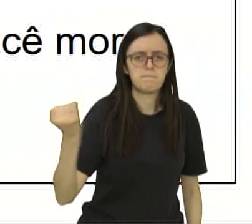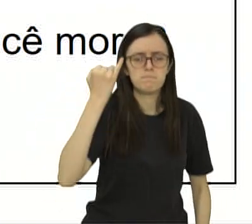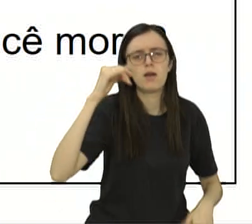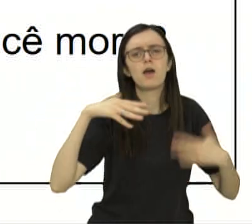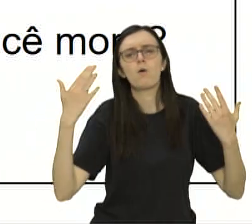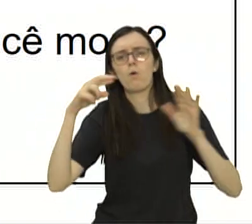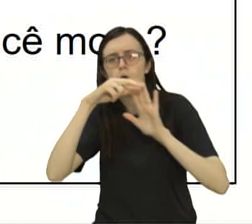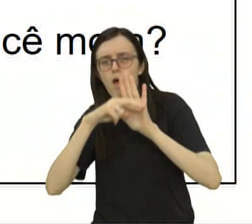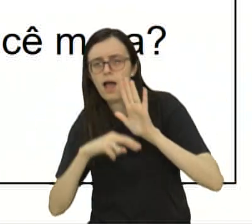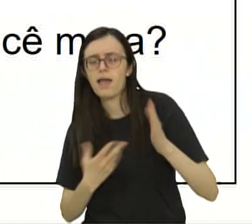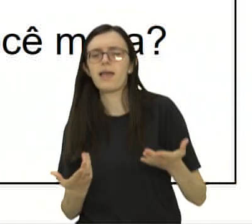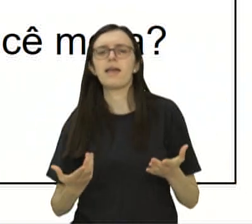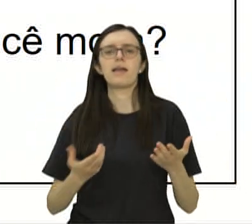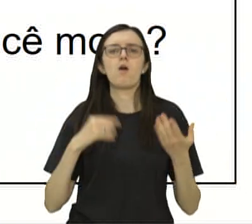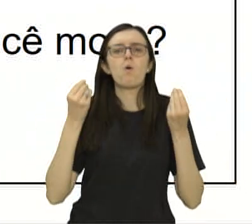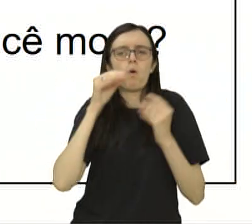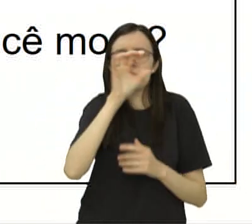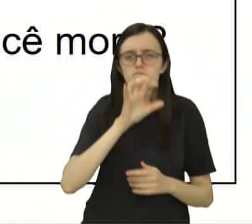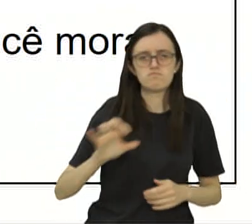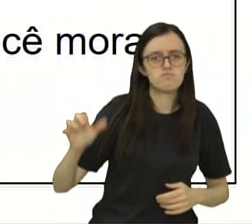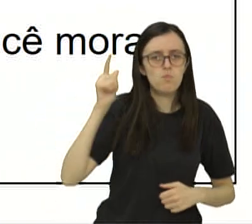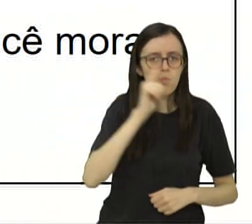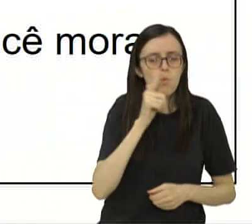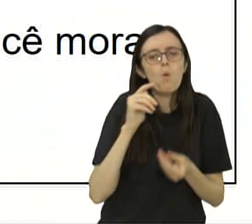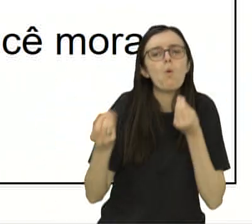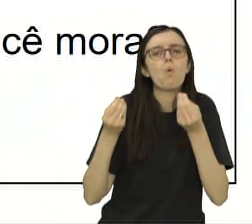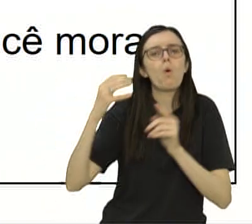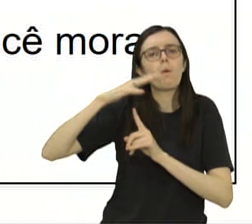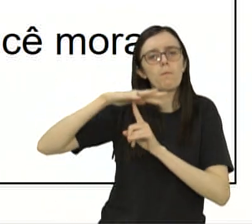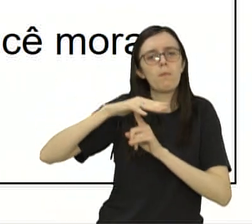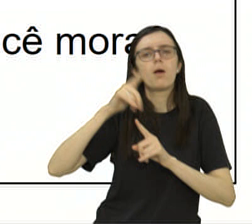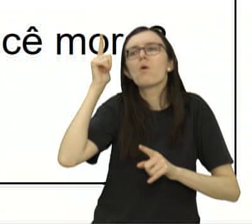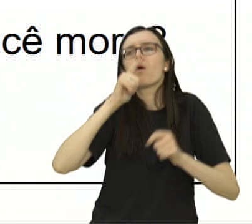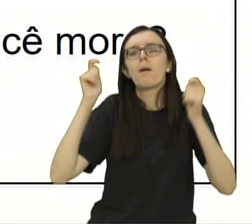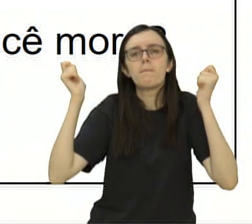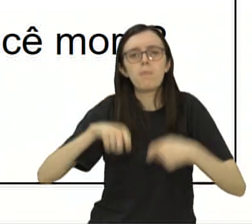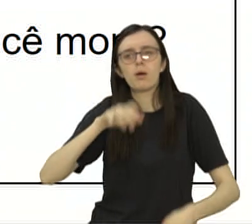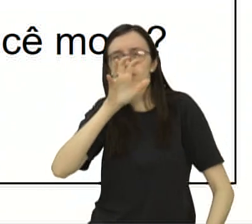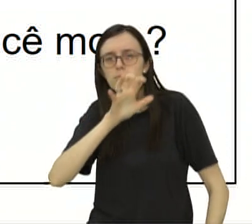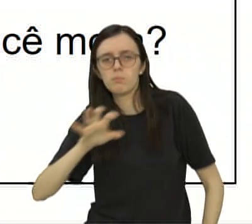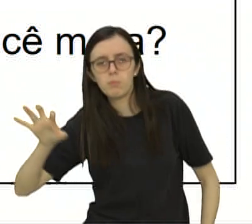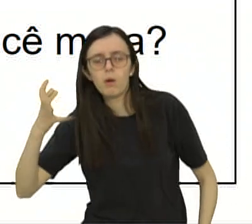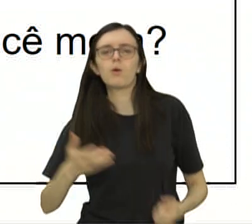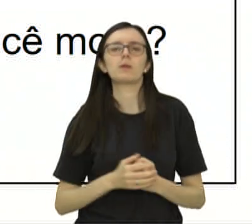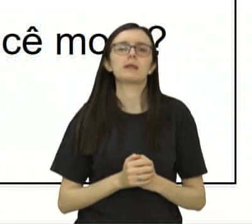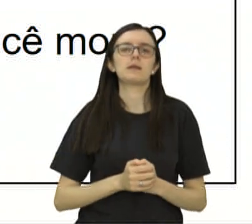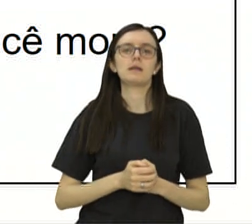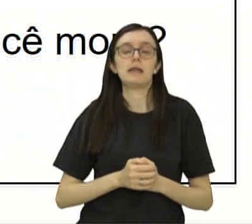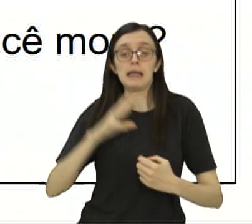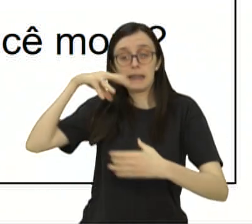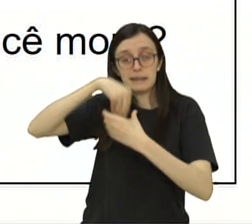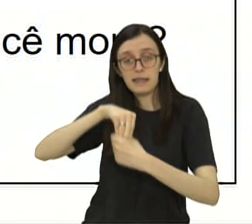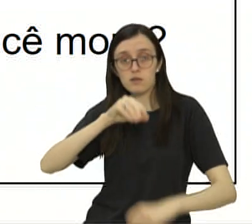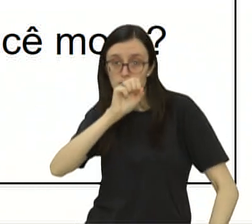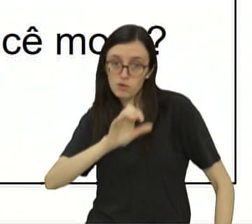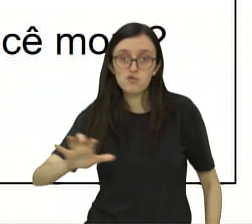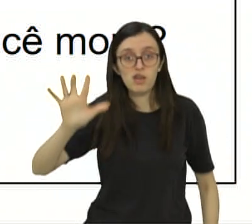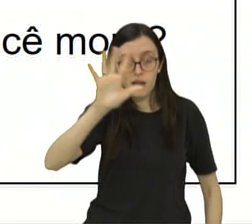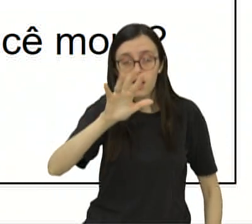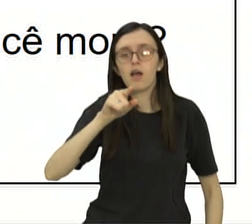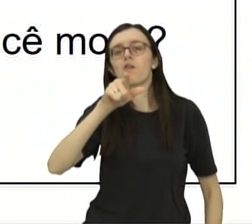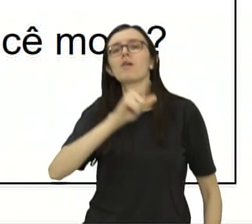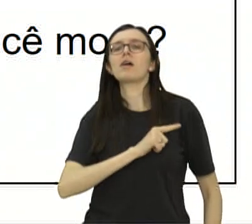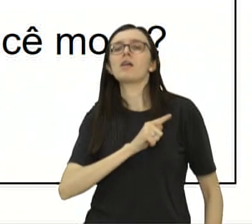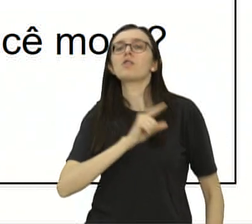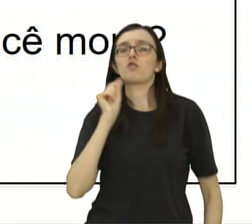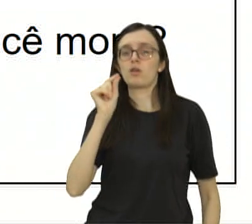os critérios para regionalizar, como que o Paraná pode ser regionalizado. Então, dentro de todo esse contexto, vocês